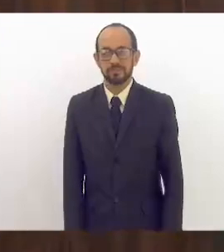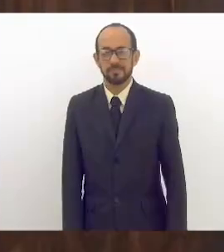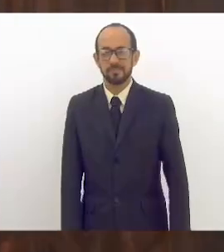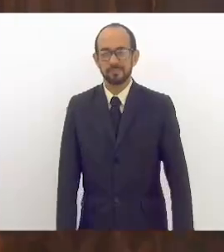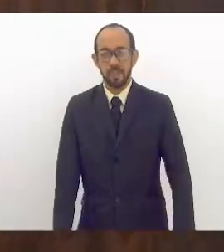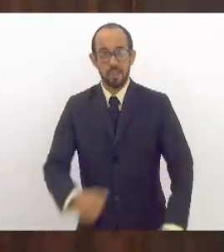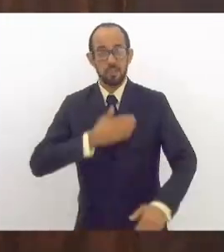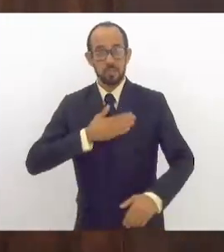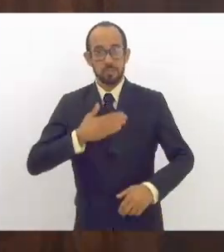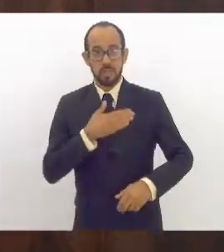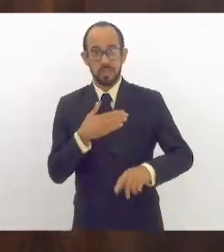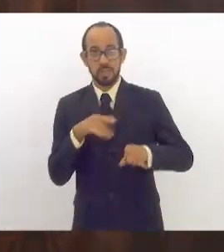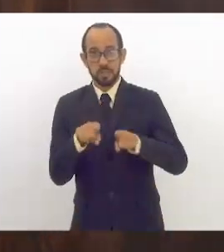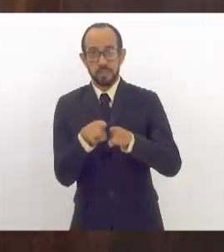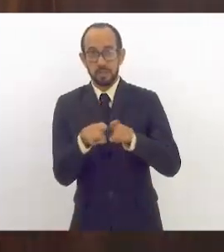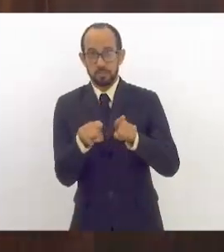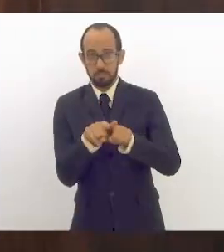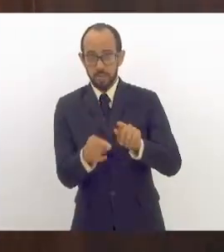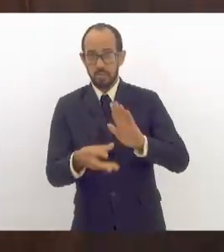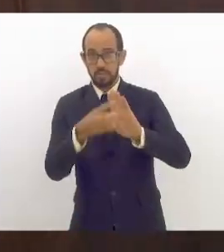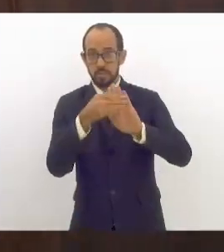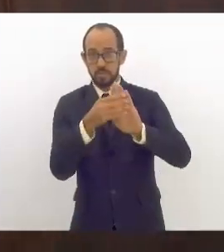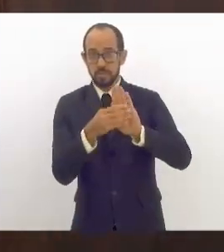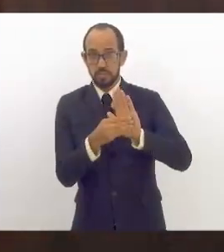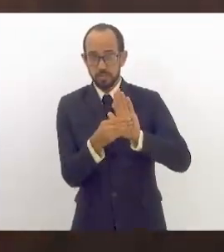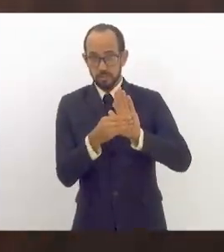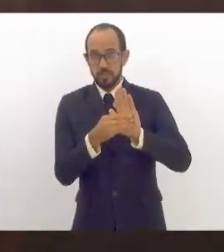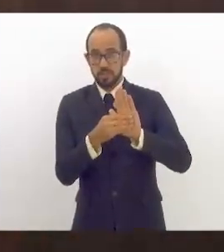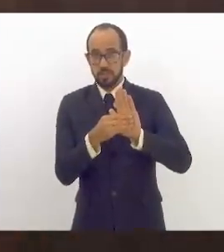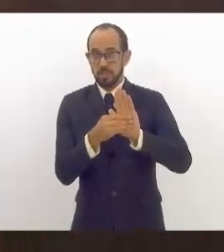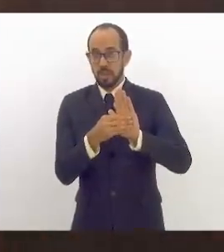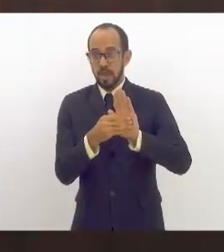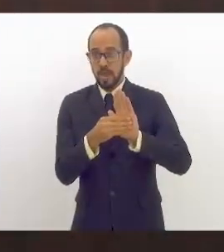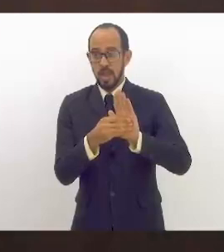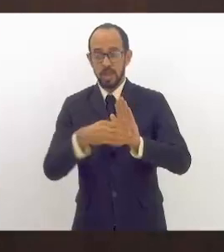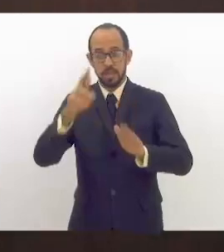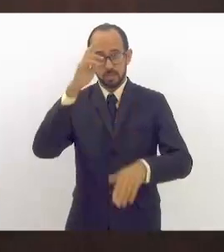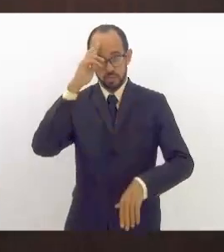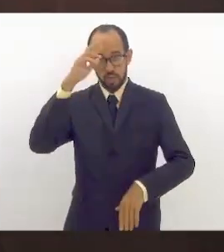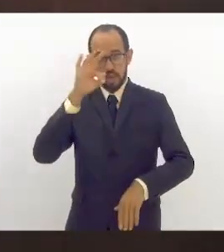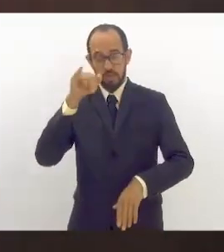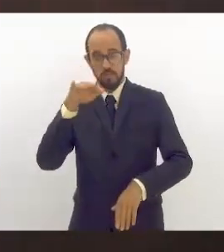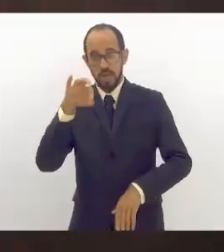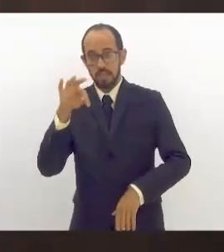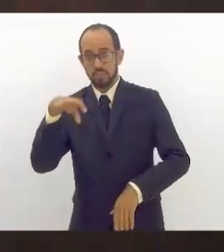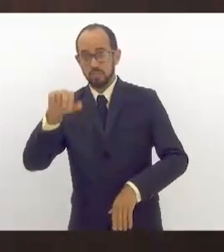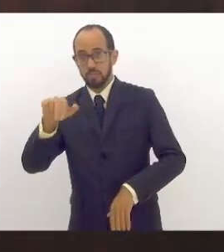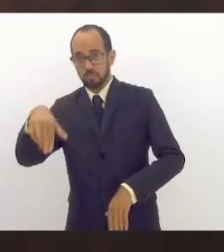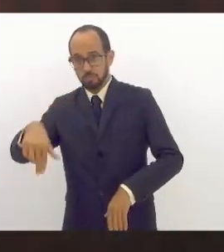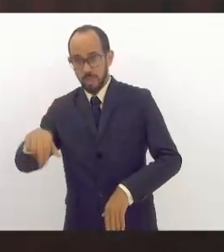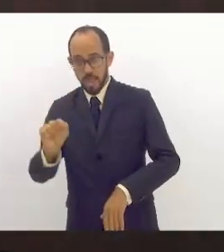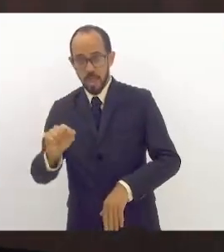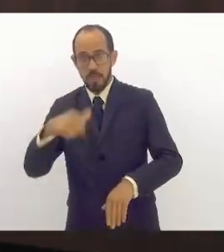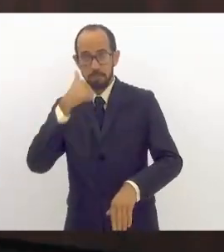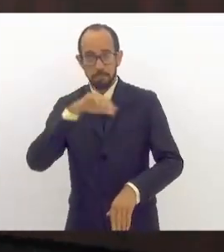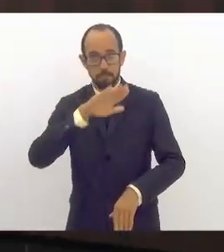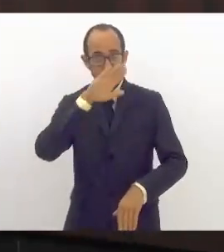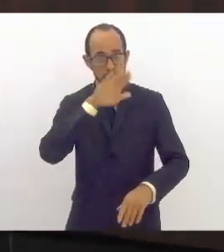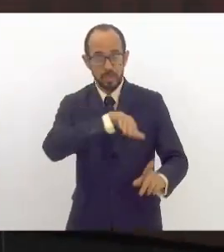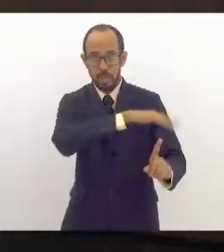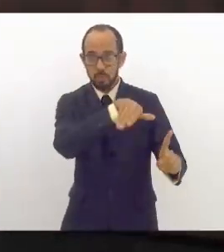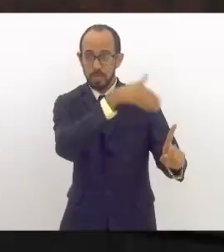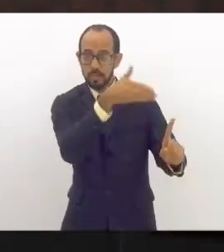gostaria de registrar presença da nossa querida senhora Fátima farani mãe da nossa homenageada